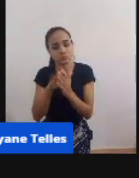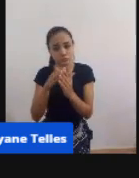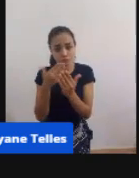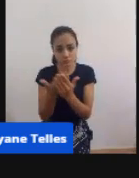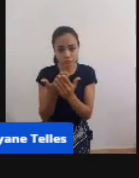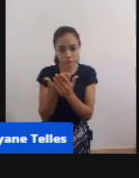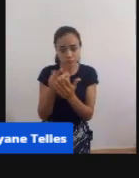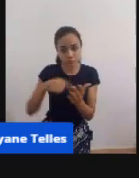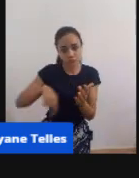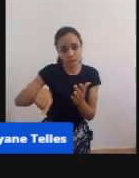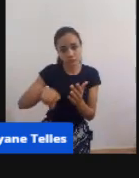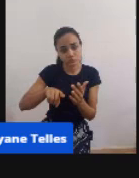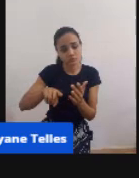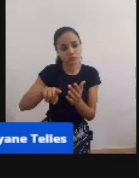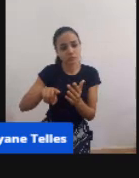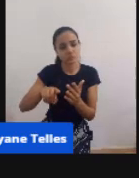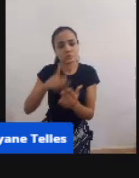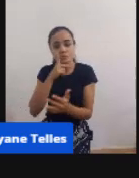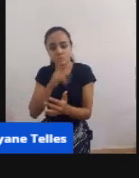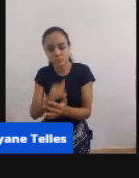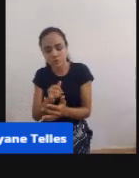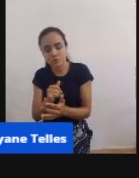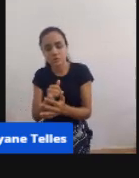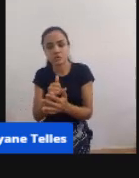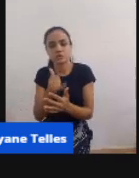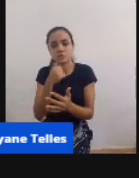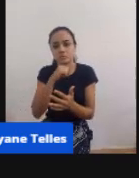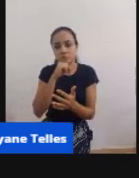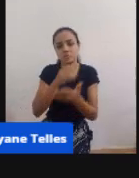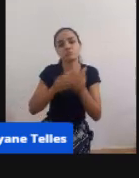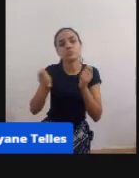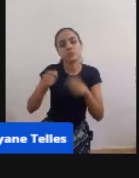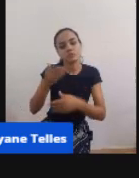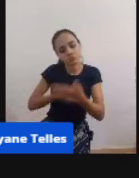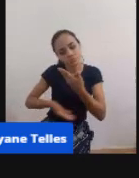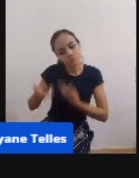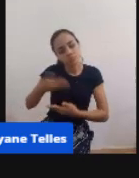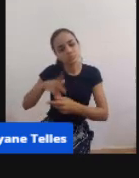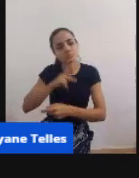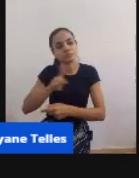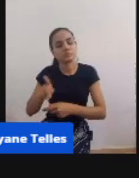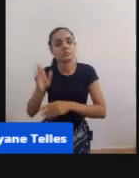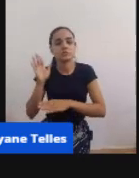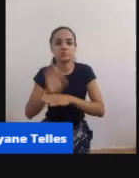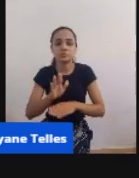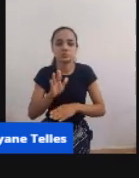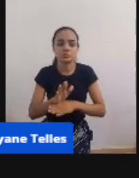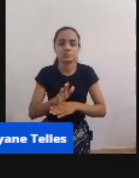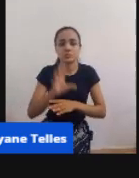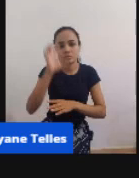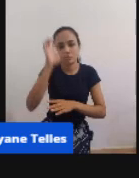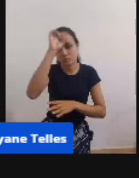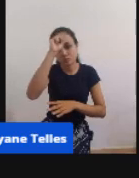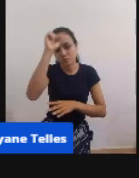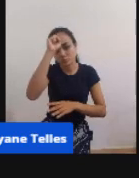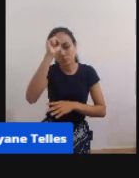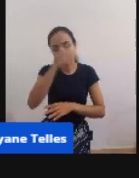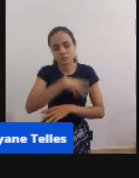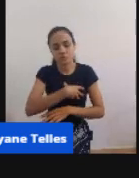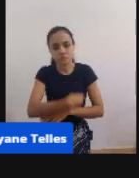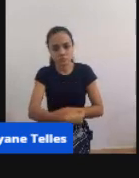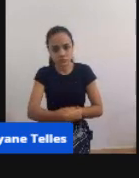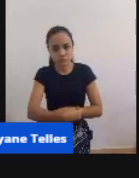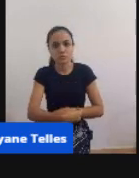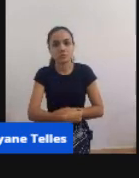interagir com o professor para poder contribuir com a aprendizagem do filho dele. Então, isso é o que nós chamamos de comunicação